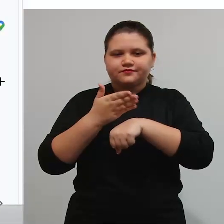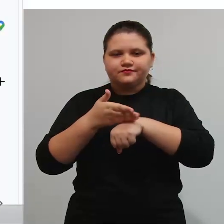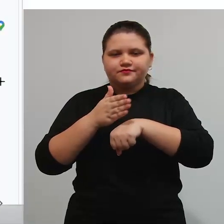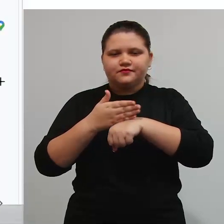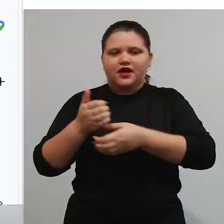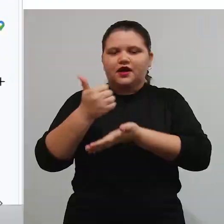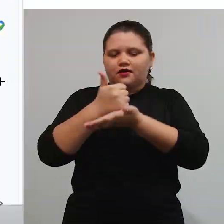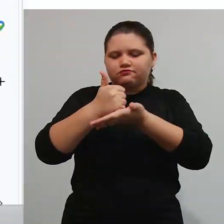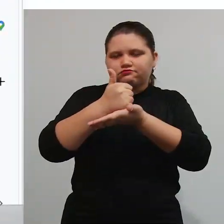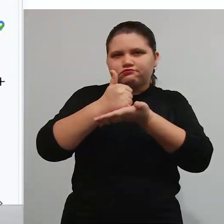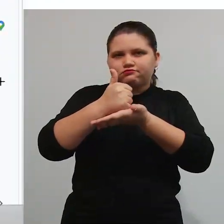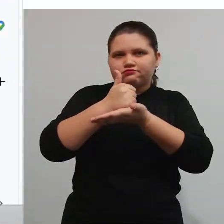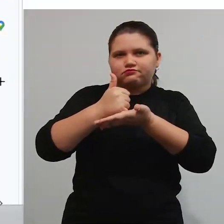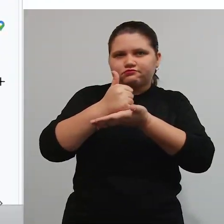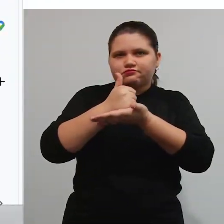de base